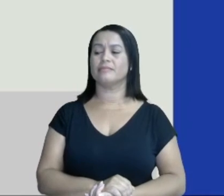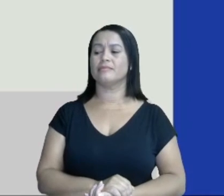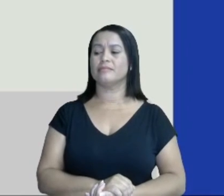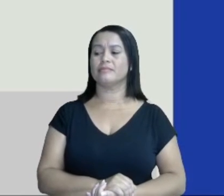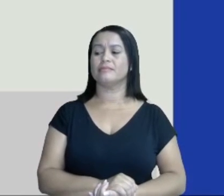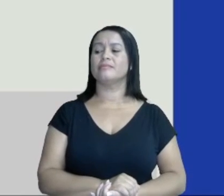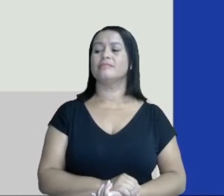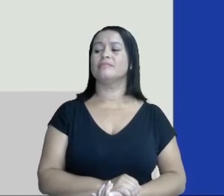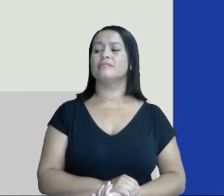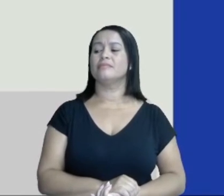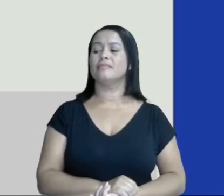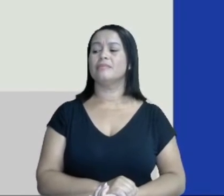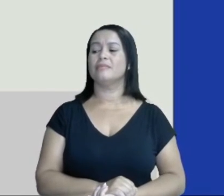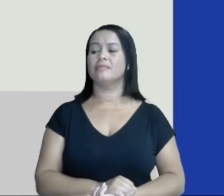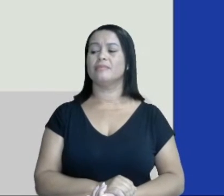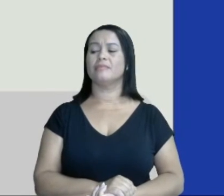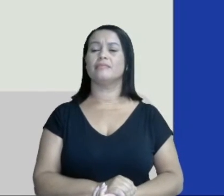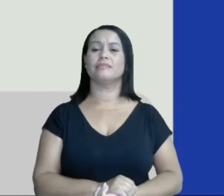a nós,